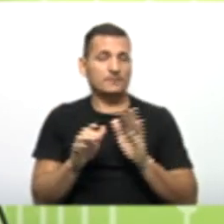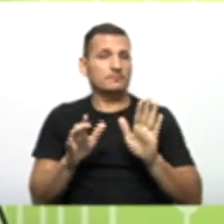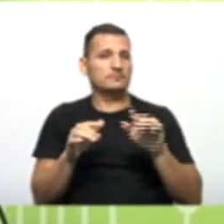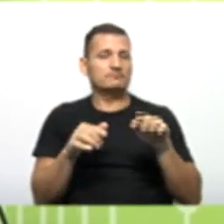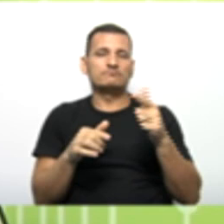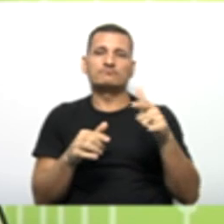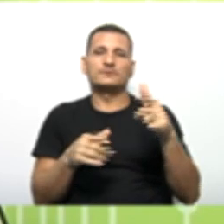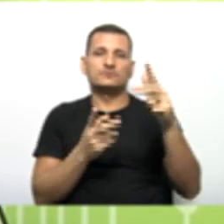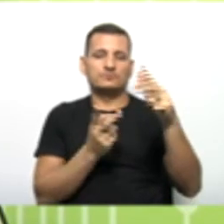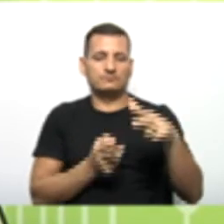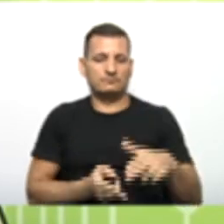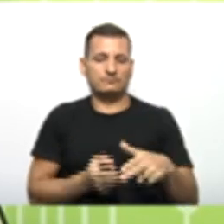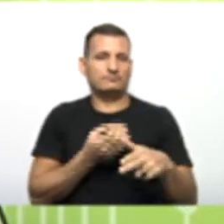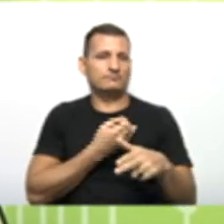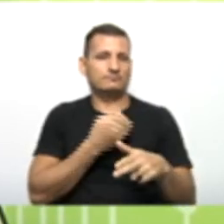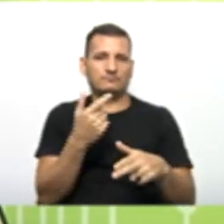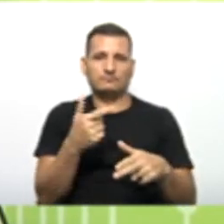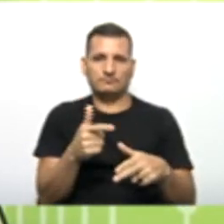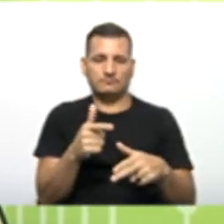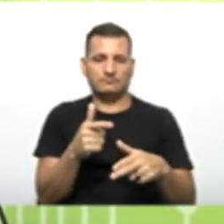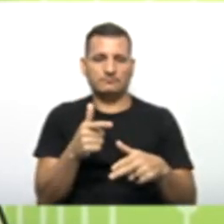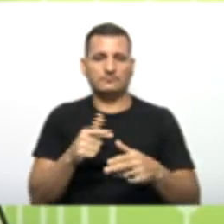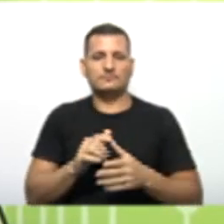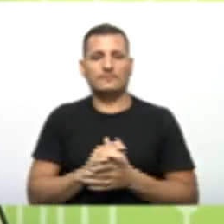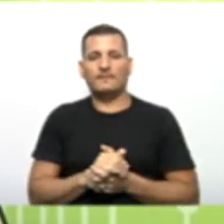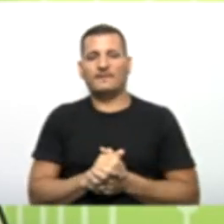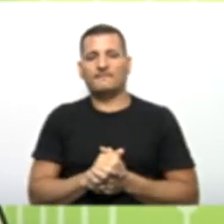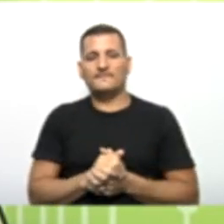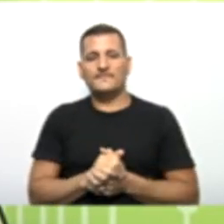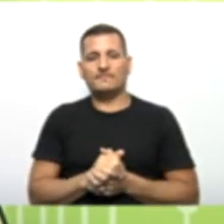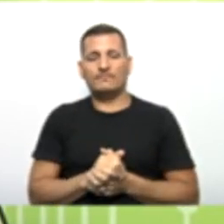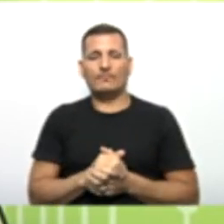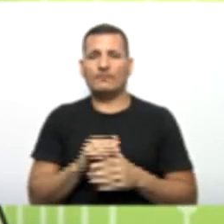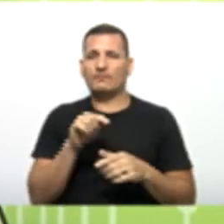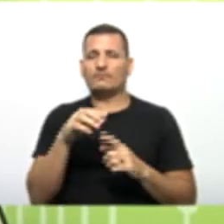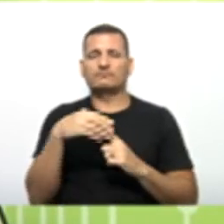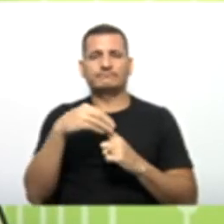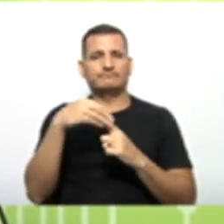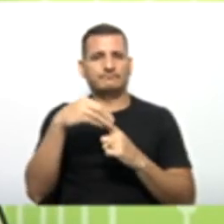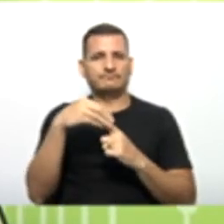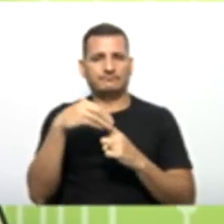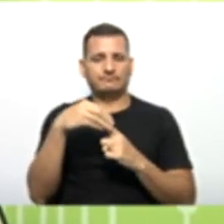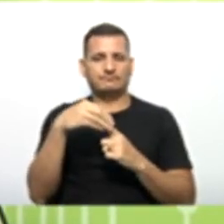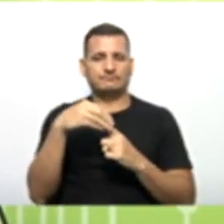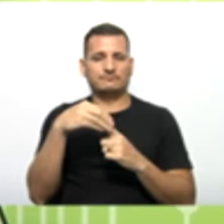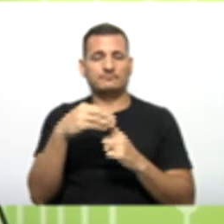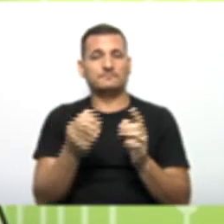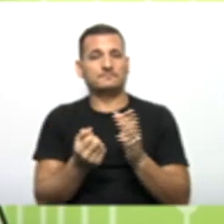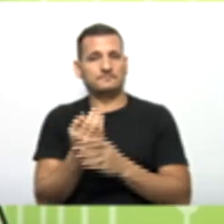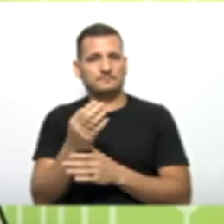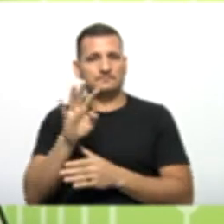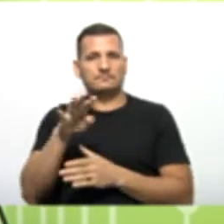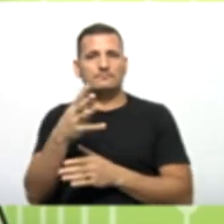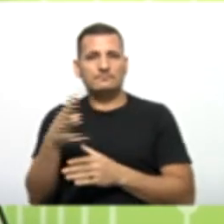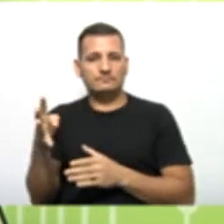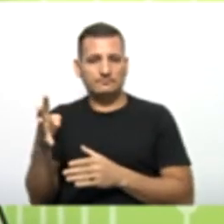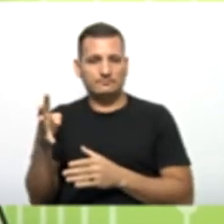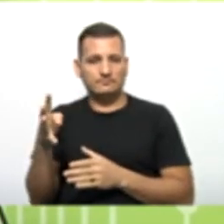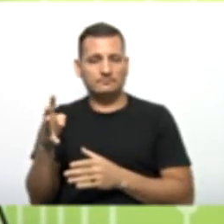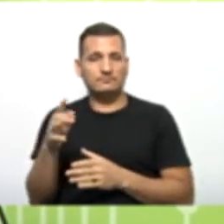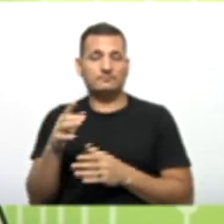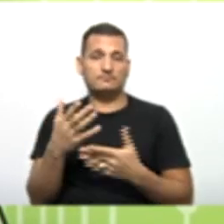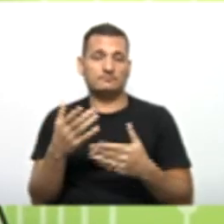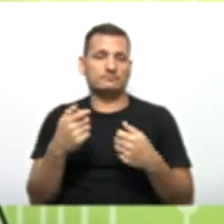se repetem então isso é muito primordial pra criação de tabelas se ter